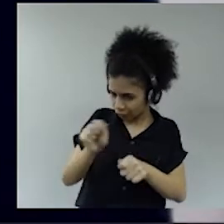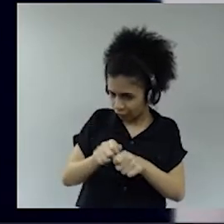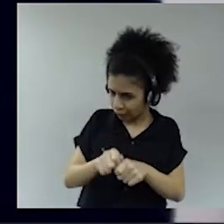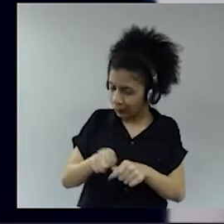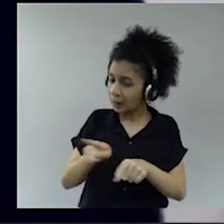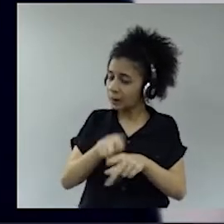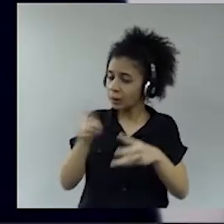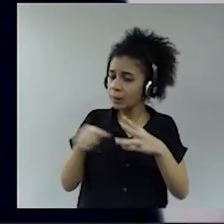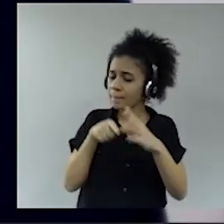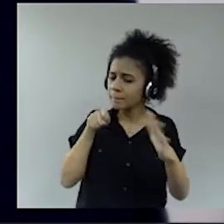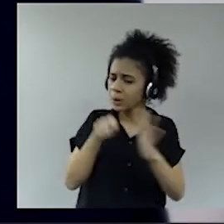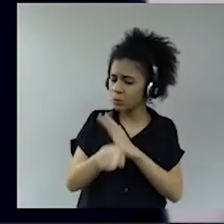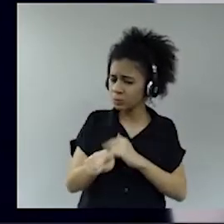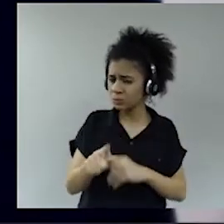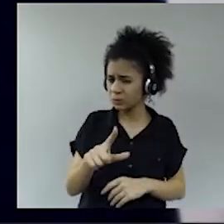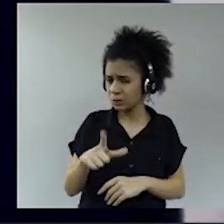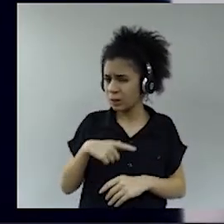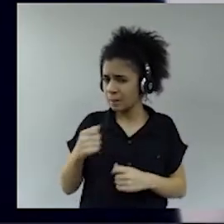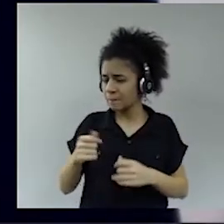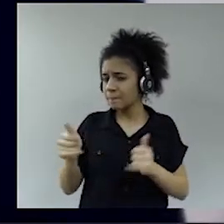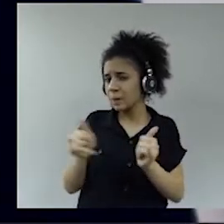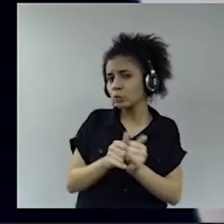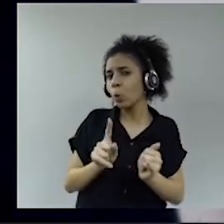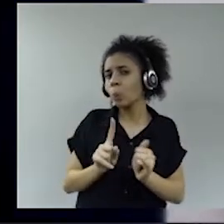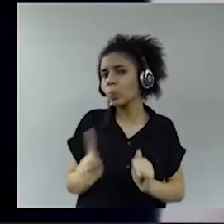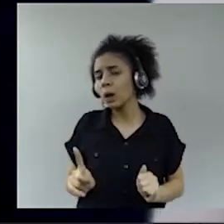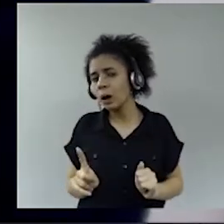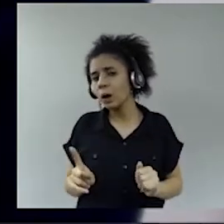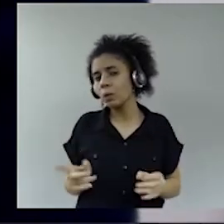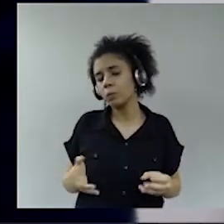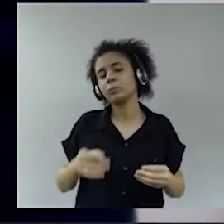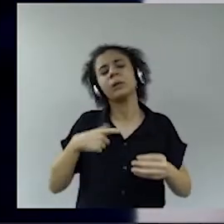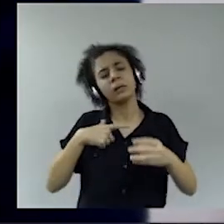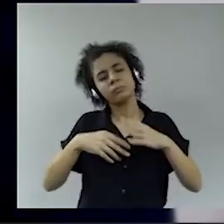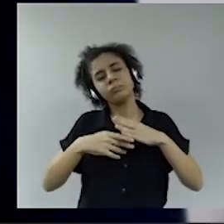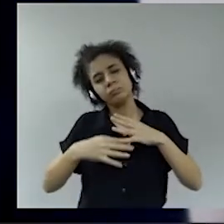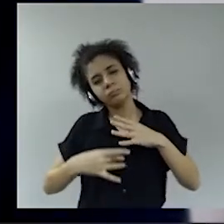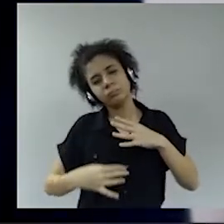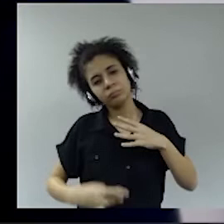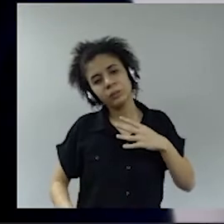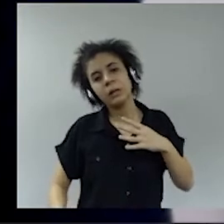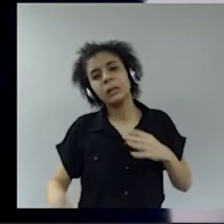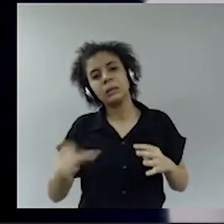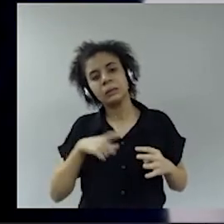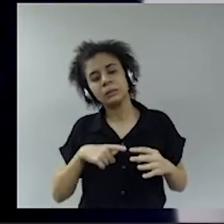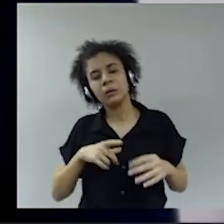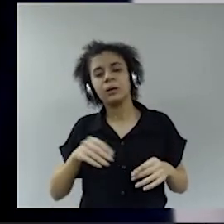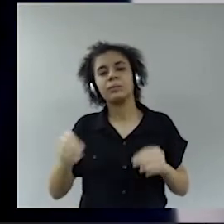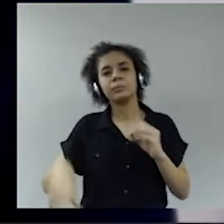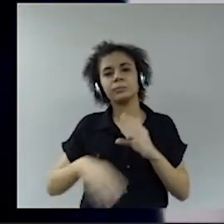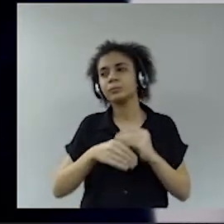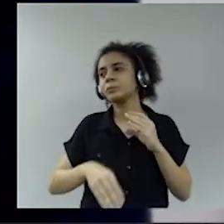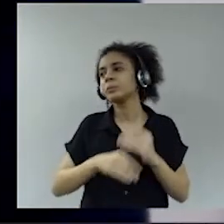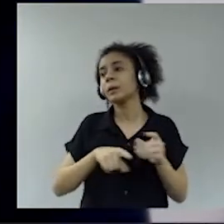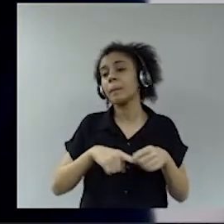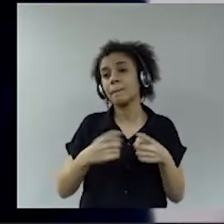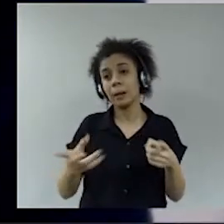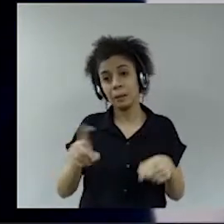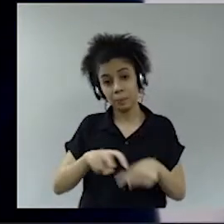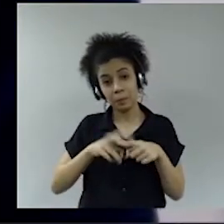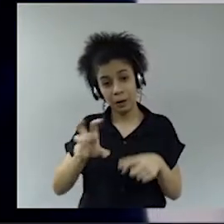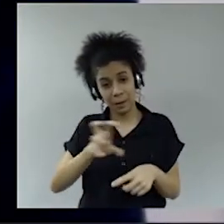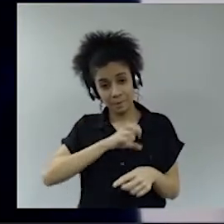o acusado deve ser absolvido. Tem outras questões que estão nesse artigo, mas, por amor